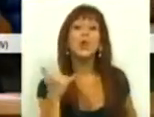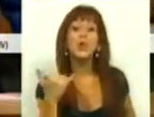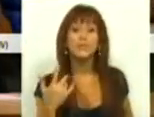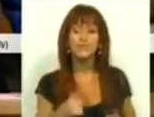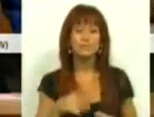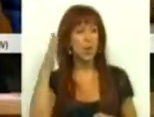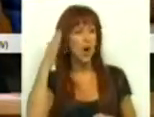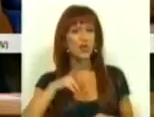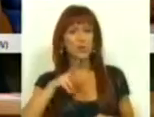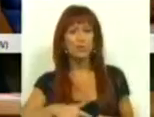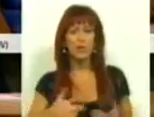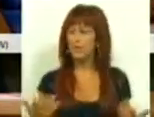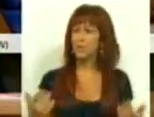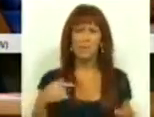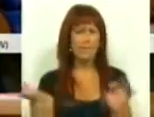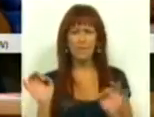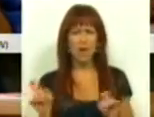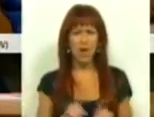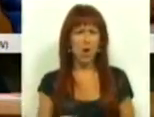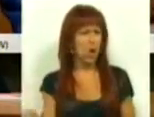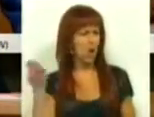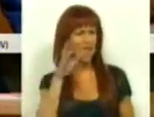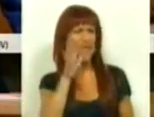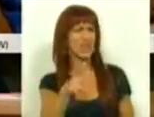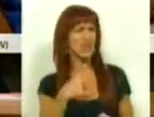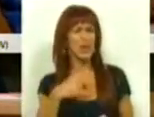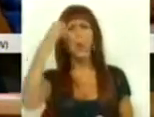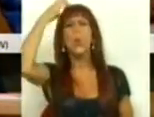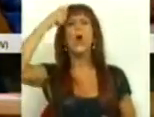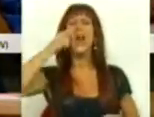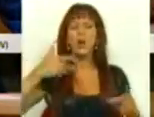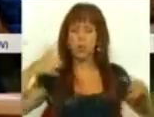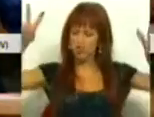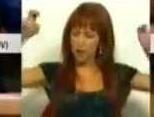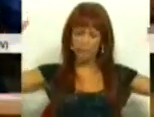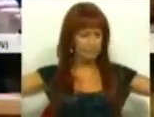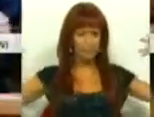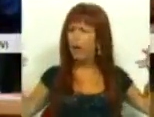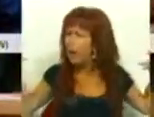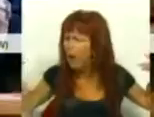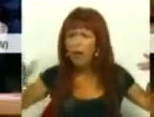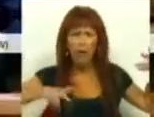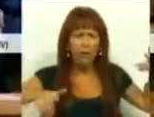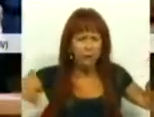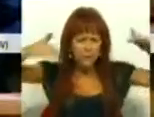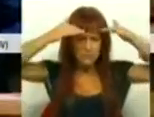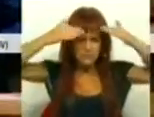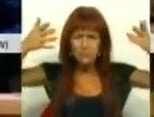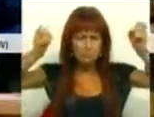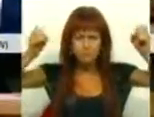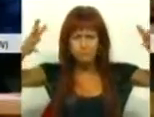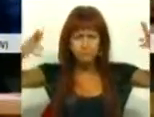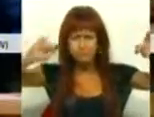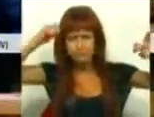2002, creio que o país não estava preparado para ouvir dizer que o rei já ia nu. Isto é, que o país estava de